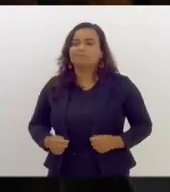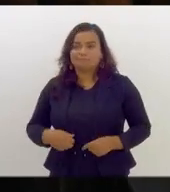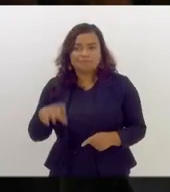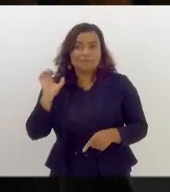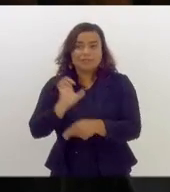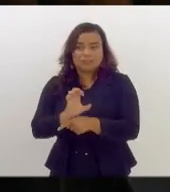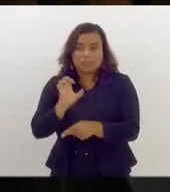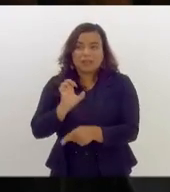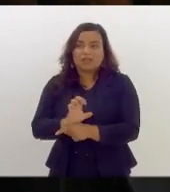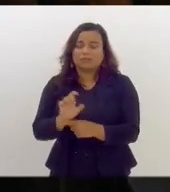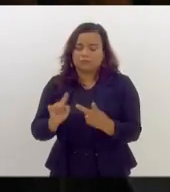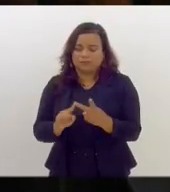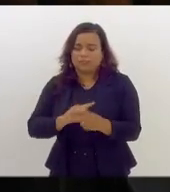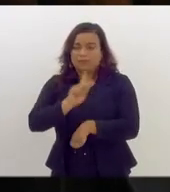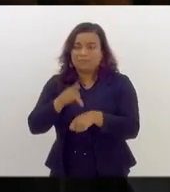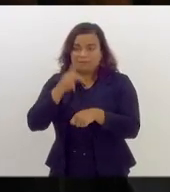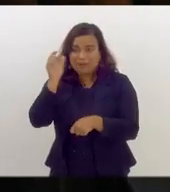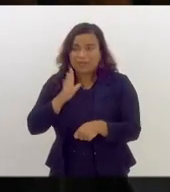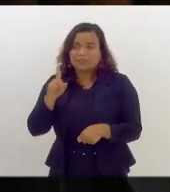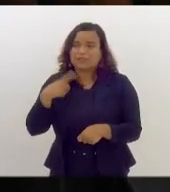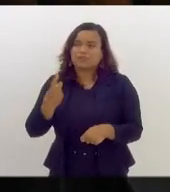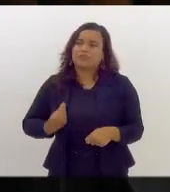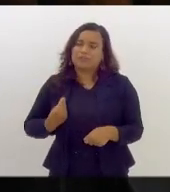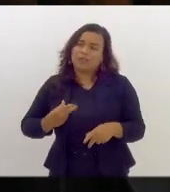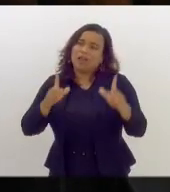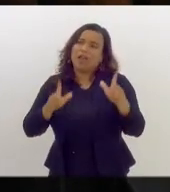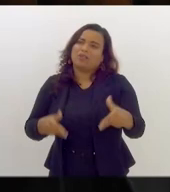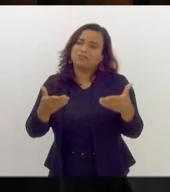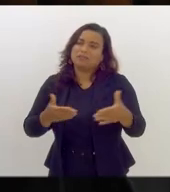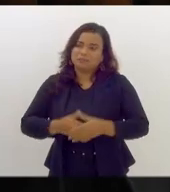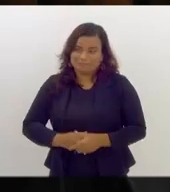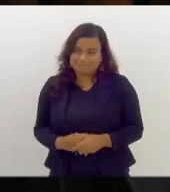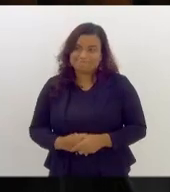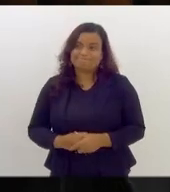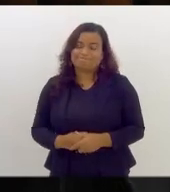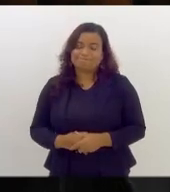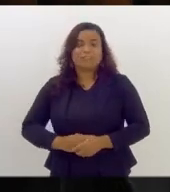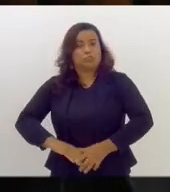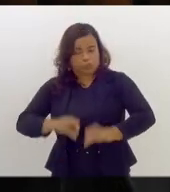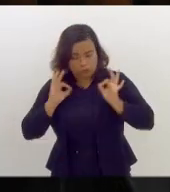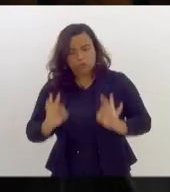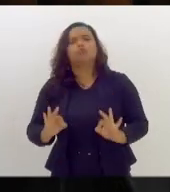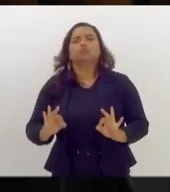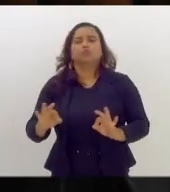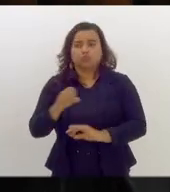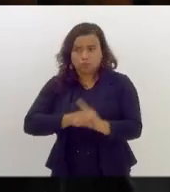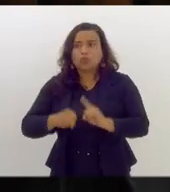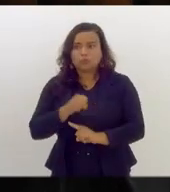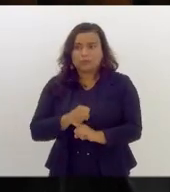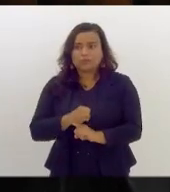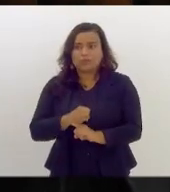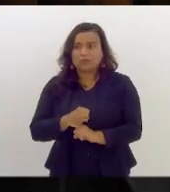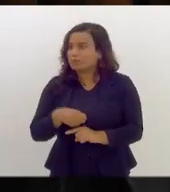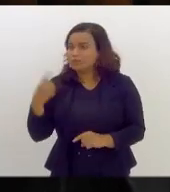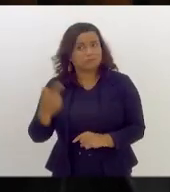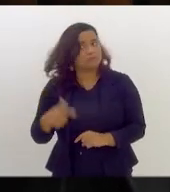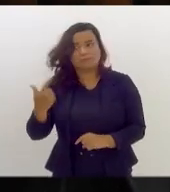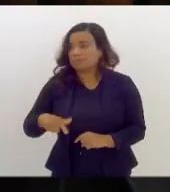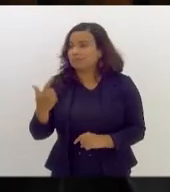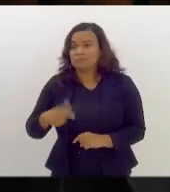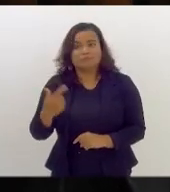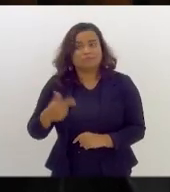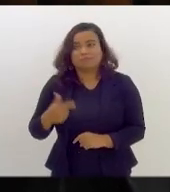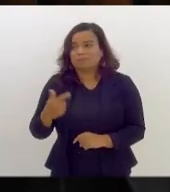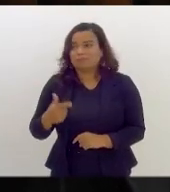que nós estamos vivendo justiça social inexiste